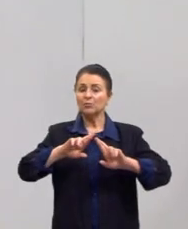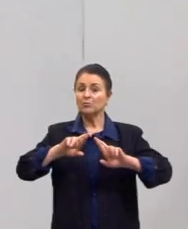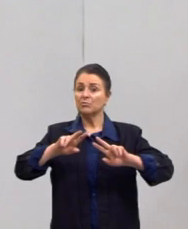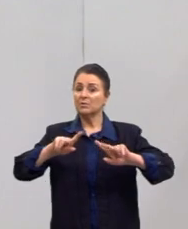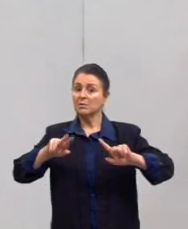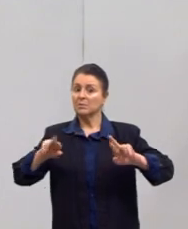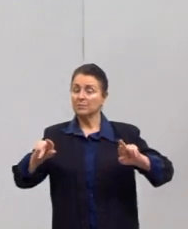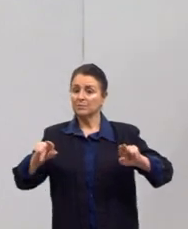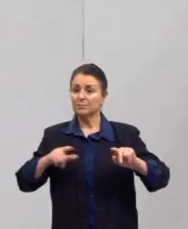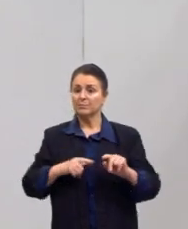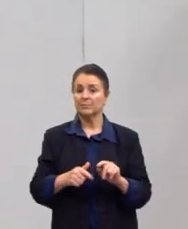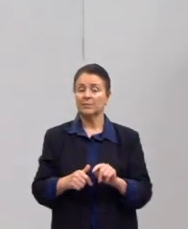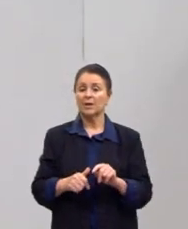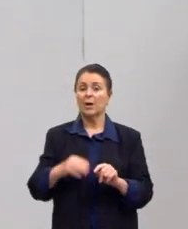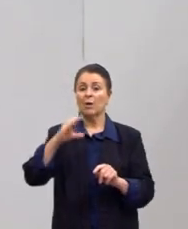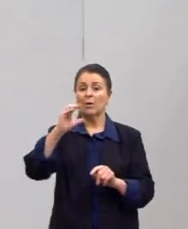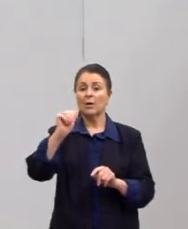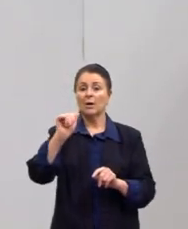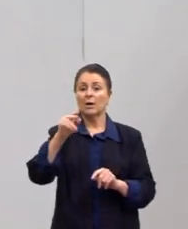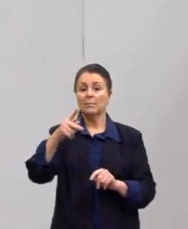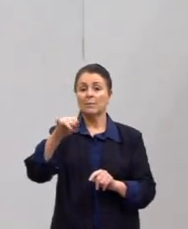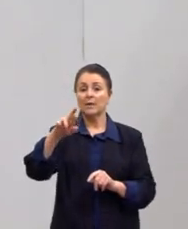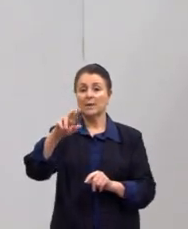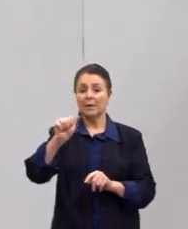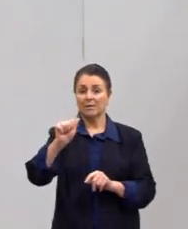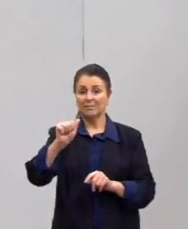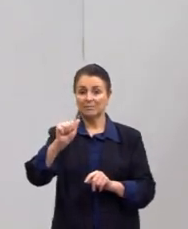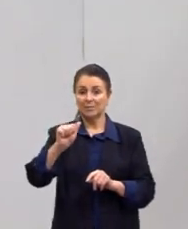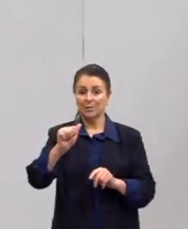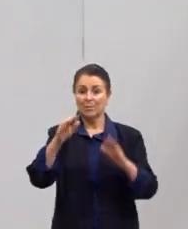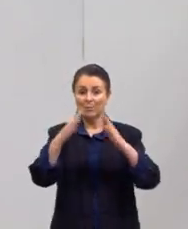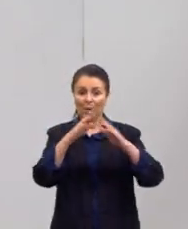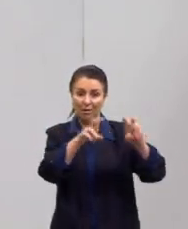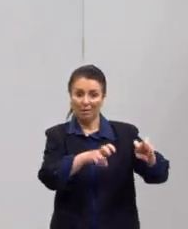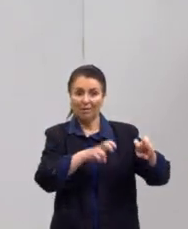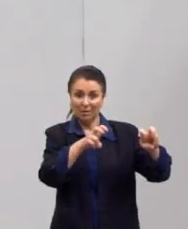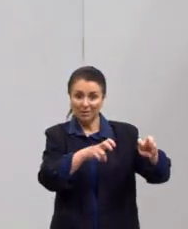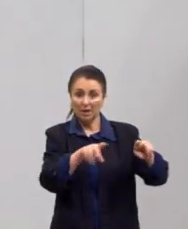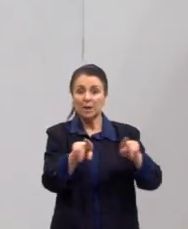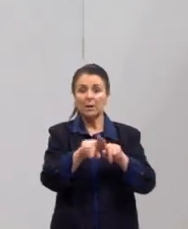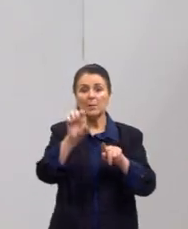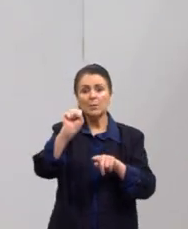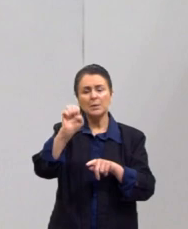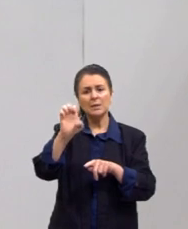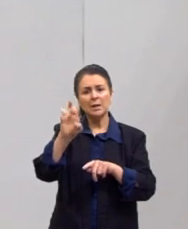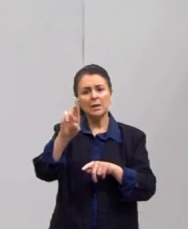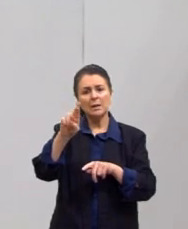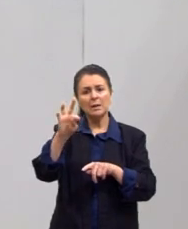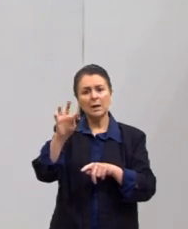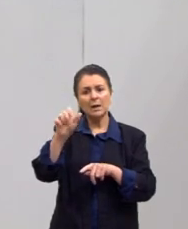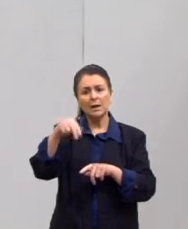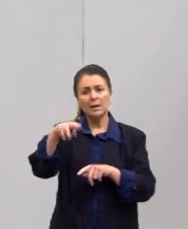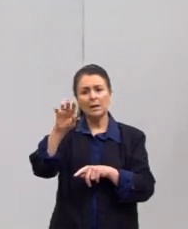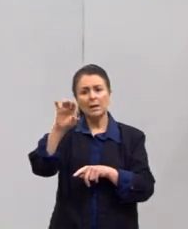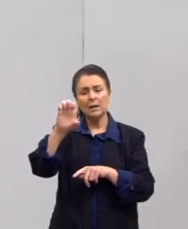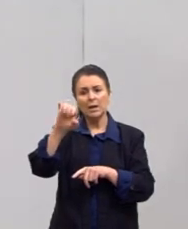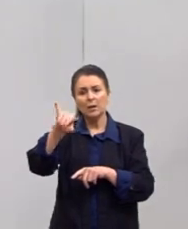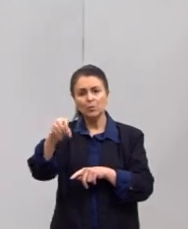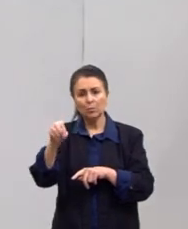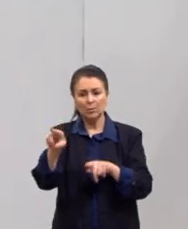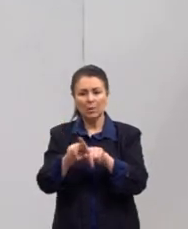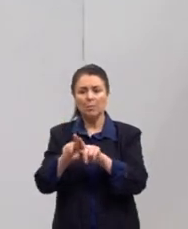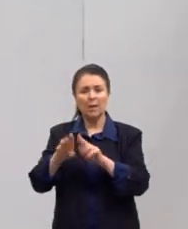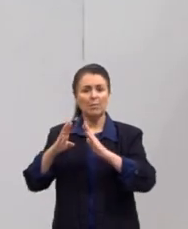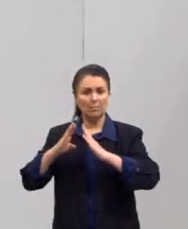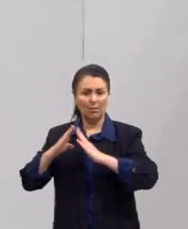são entre o caipira e o sertanejo né que muitas vezes as pessoas confundem como se fosse uma coisa só né E ali